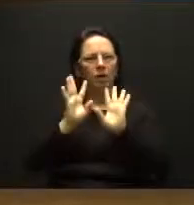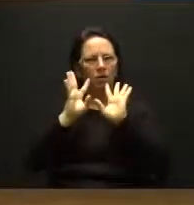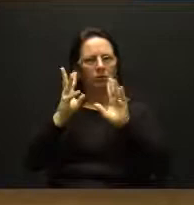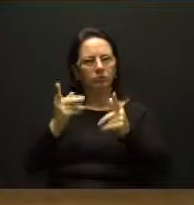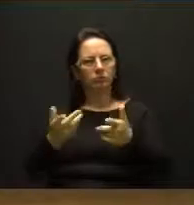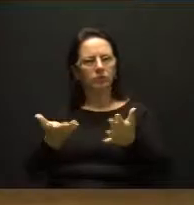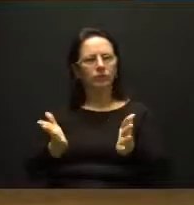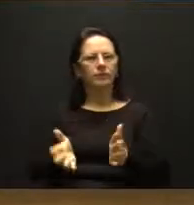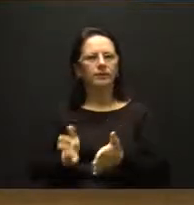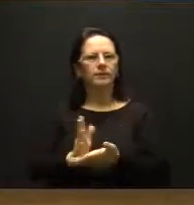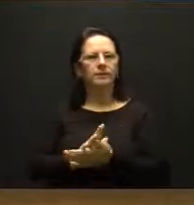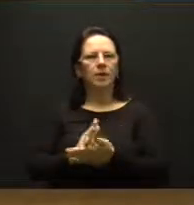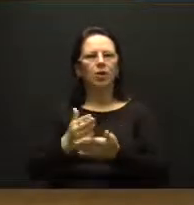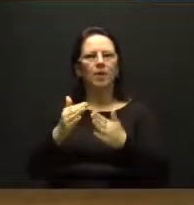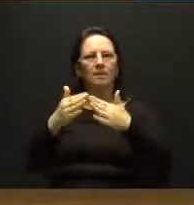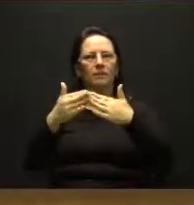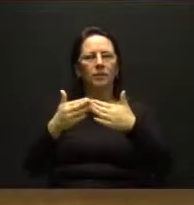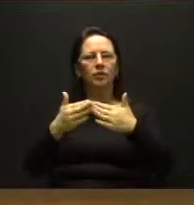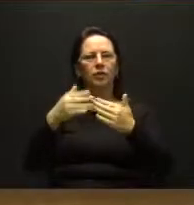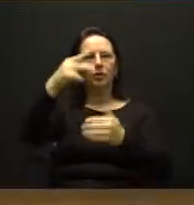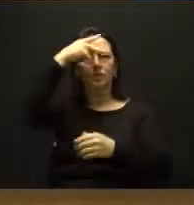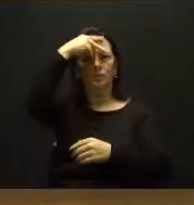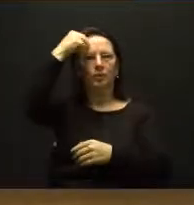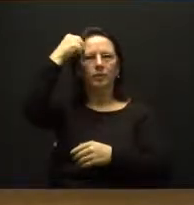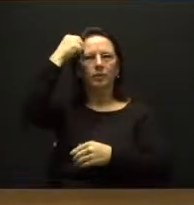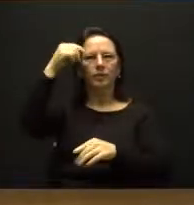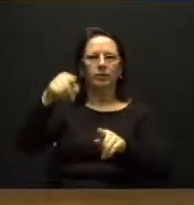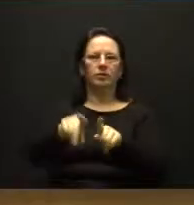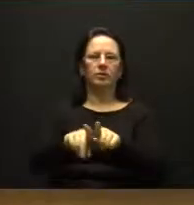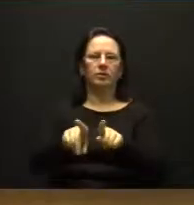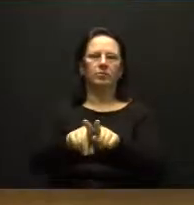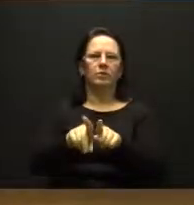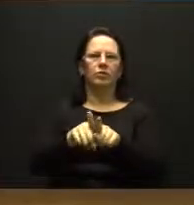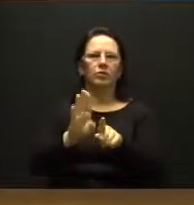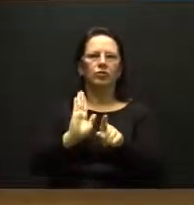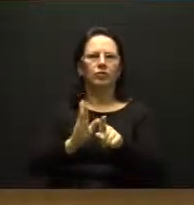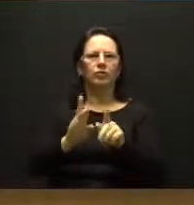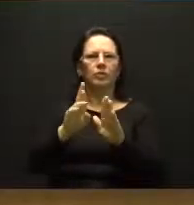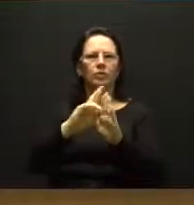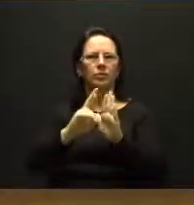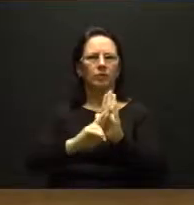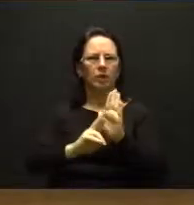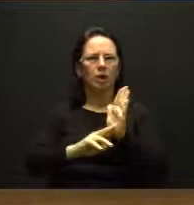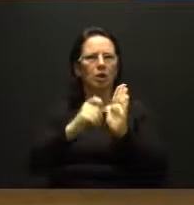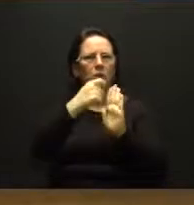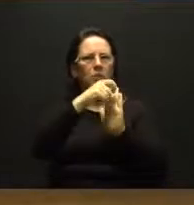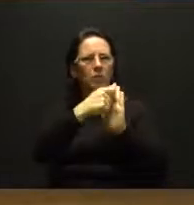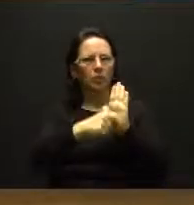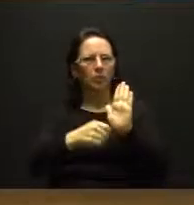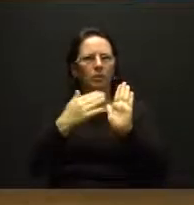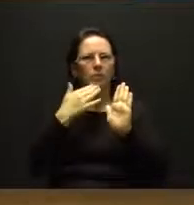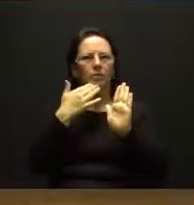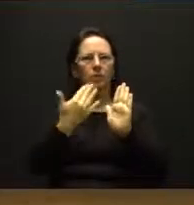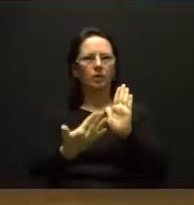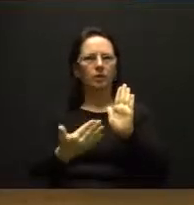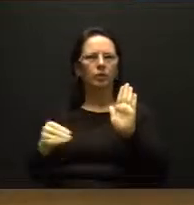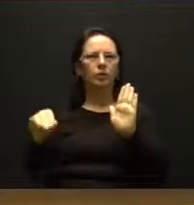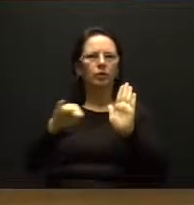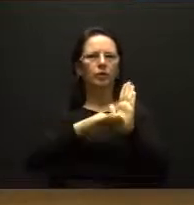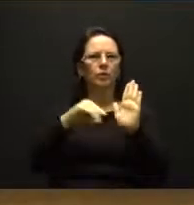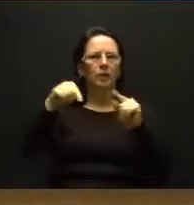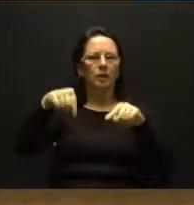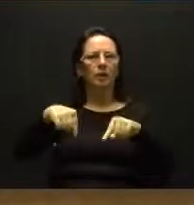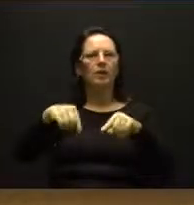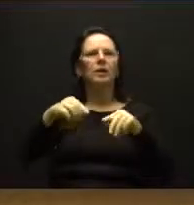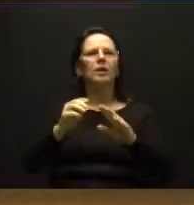casa de leis agora pedir para o prefeito municipal também alguns fizemos alguns requerimentos para ele chegou aqui na casa mas